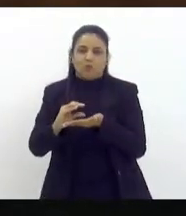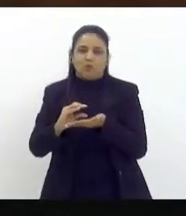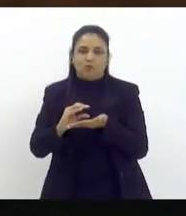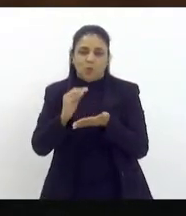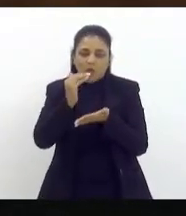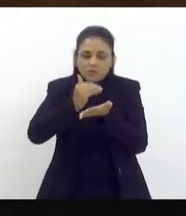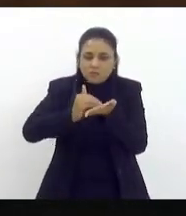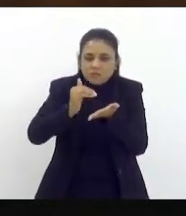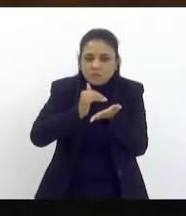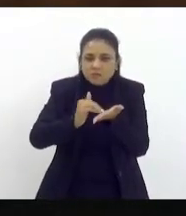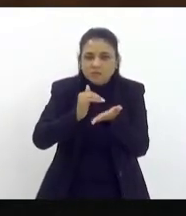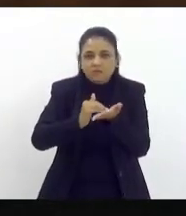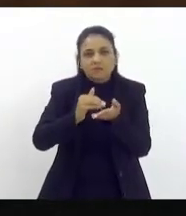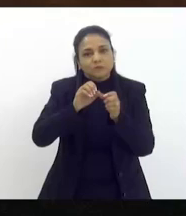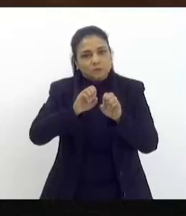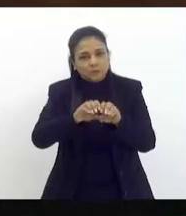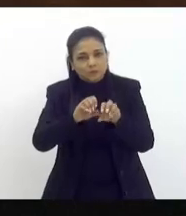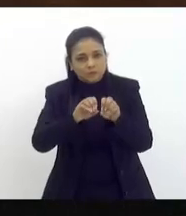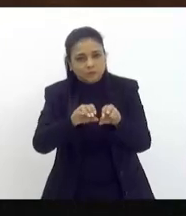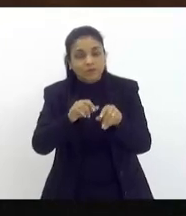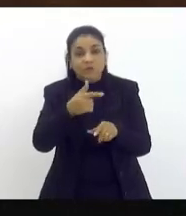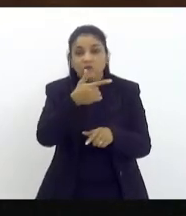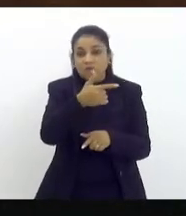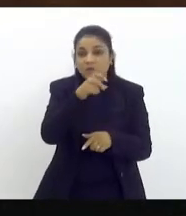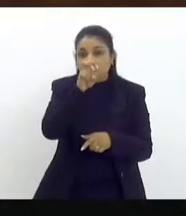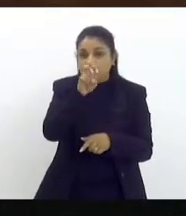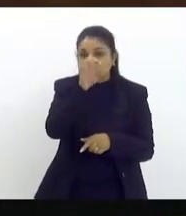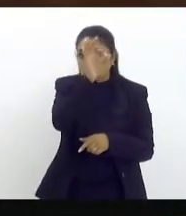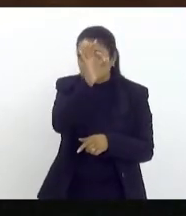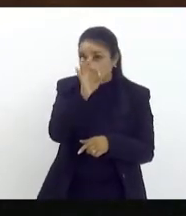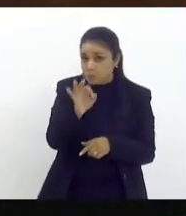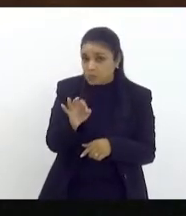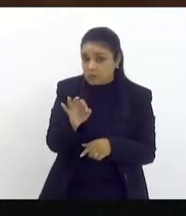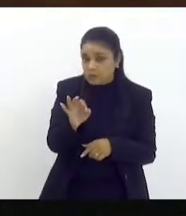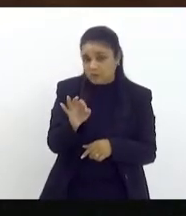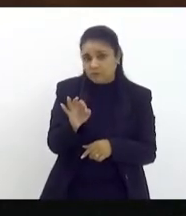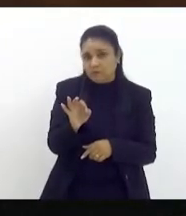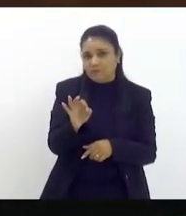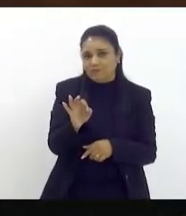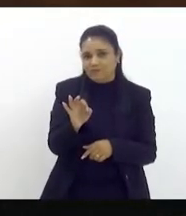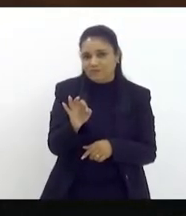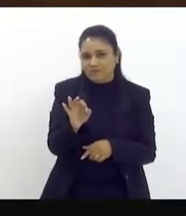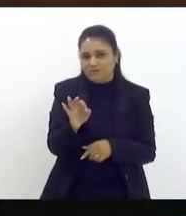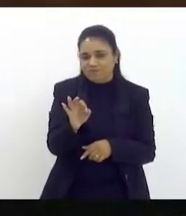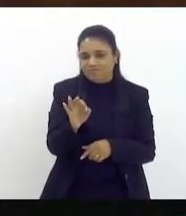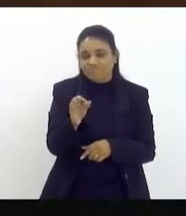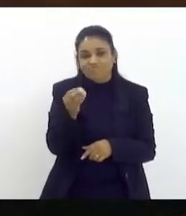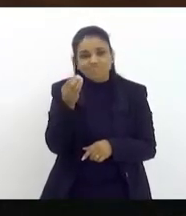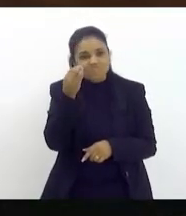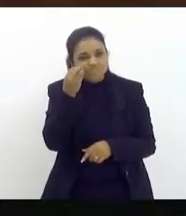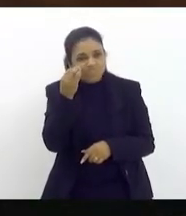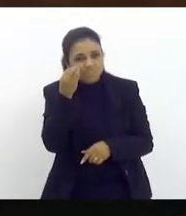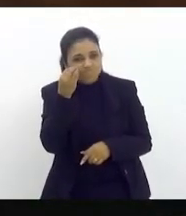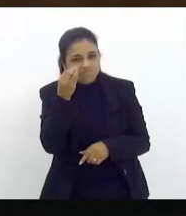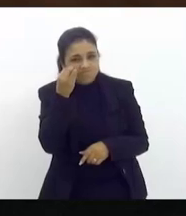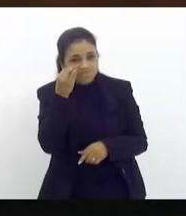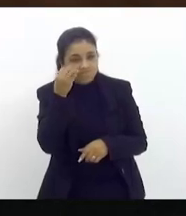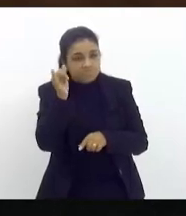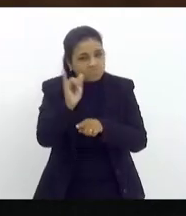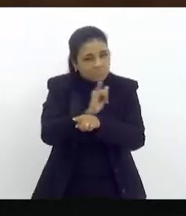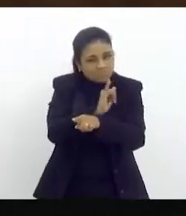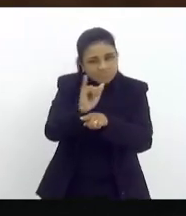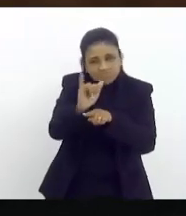a secretaria de educação aplicação dos 25%, Quem sabe né vermos aí buscarmos uma